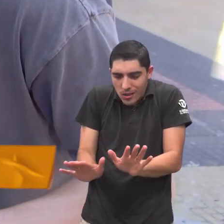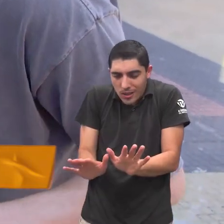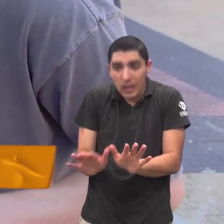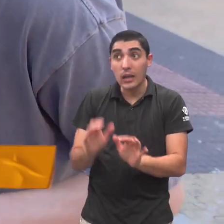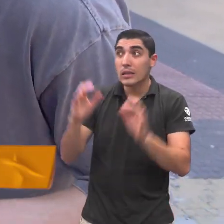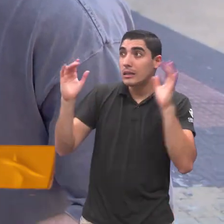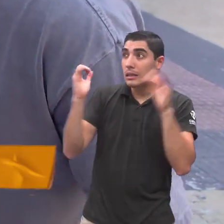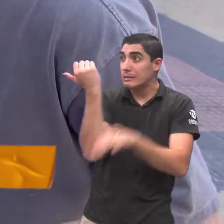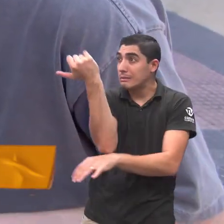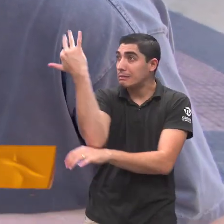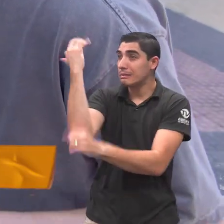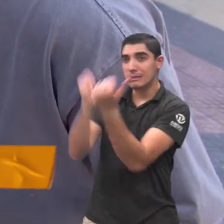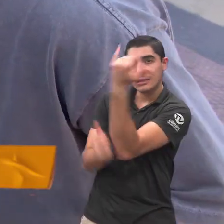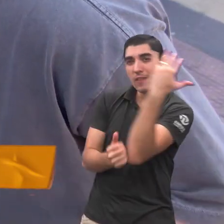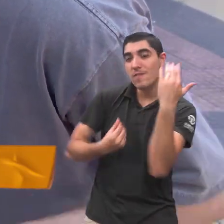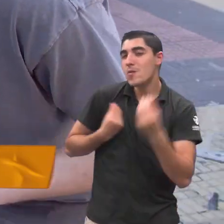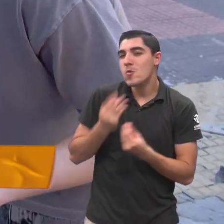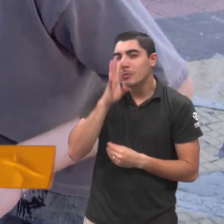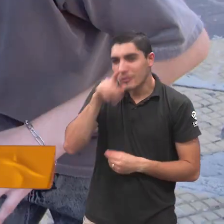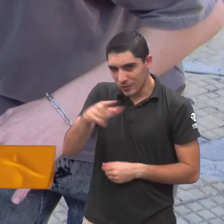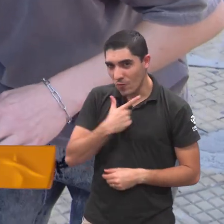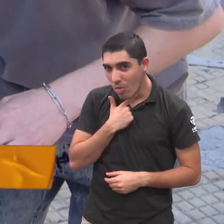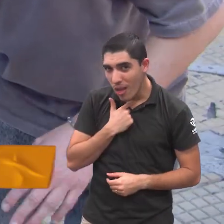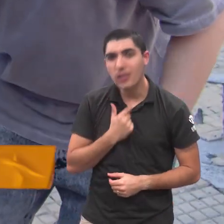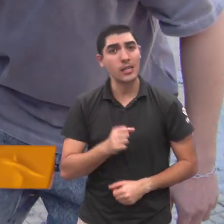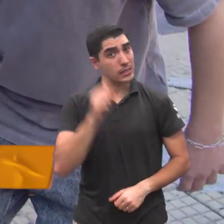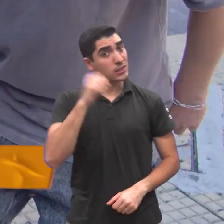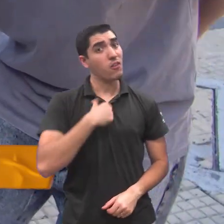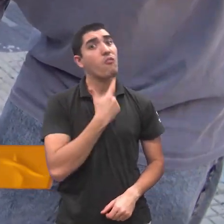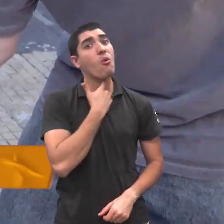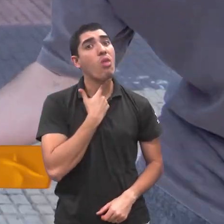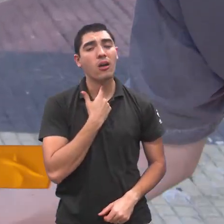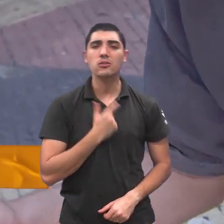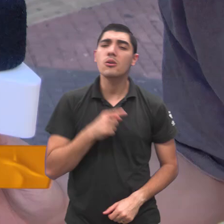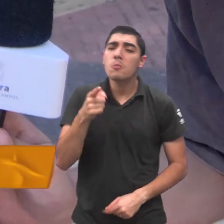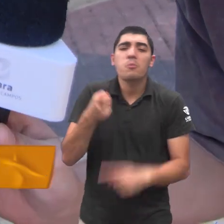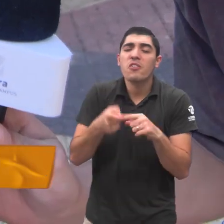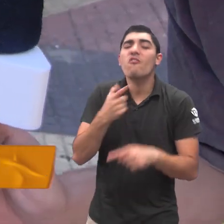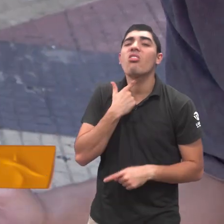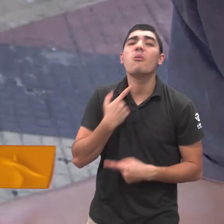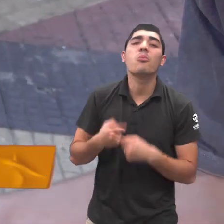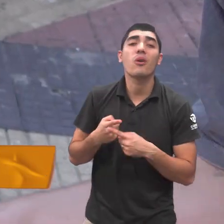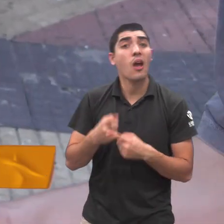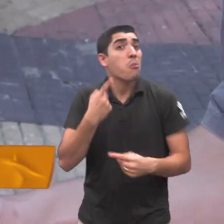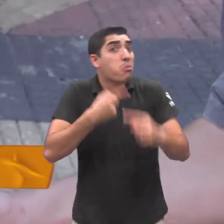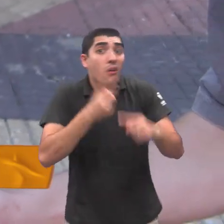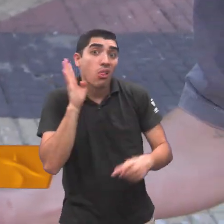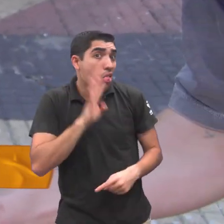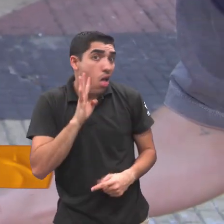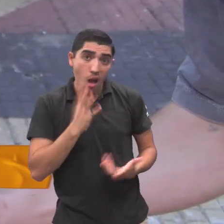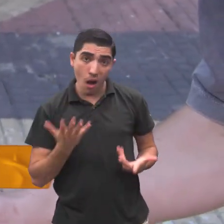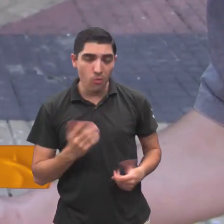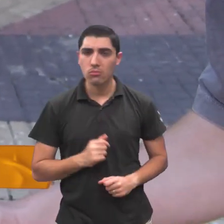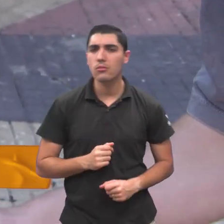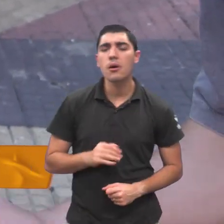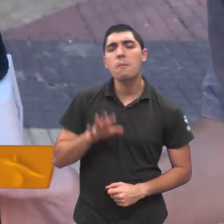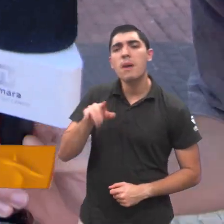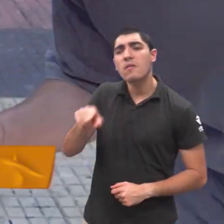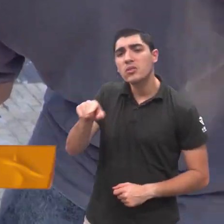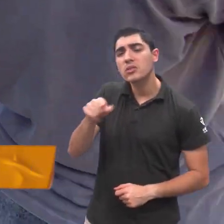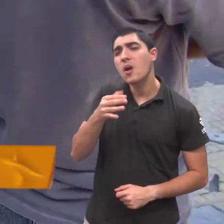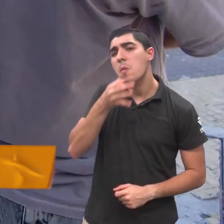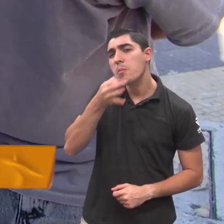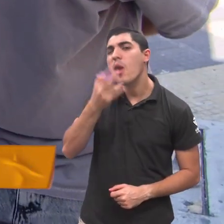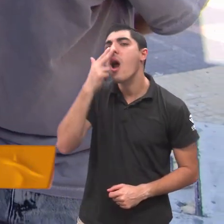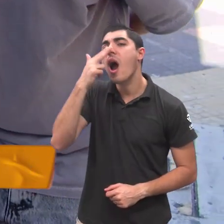numa selva, saber sobreviver? O que você pensa? Você gostaria de participar? Sim, Por que você gostaria? porque é muito legal. O